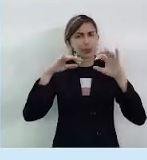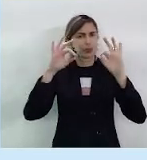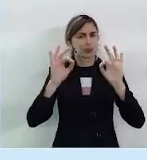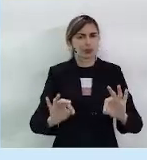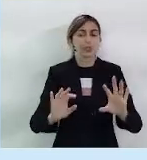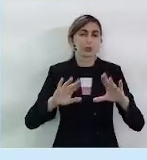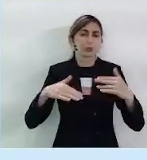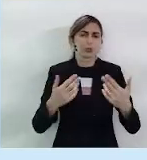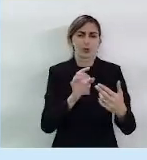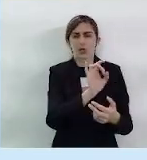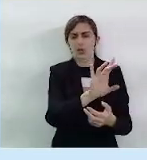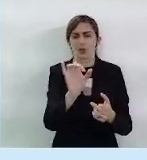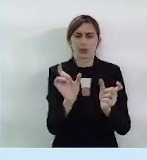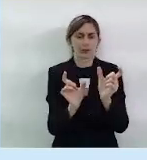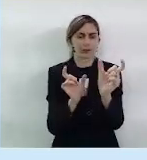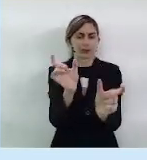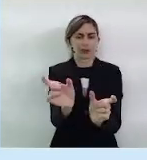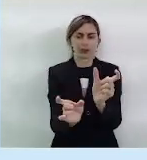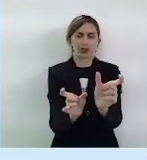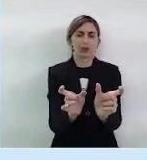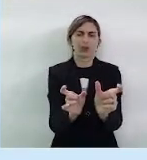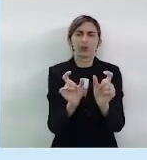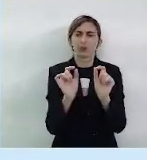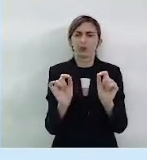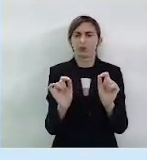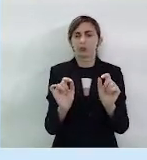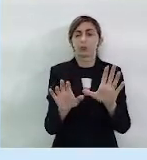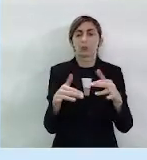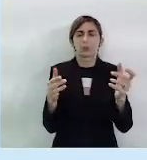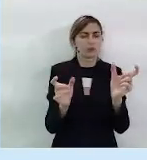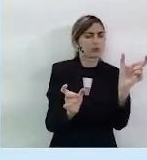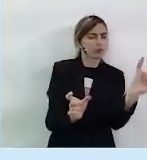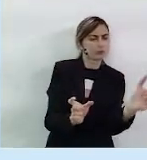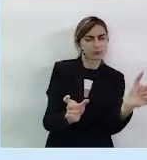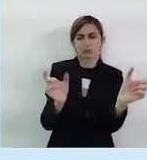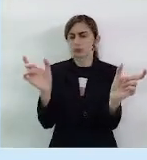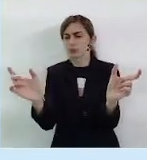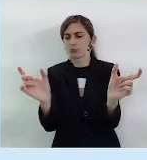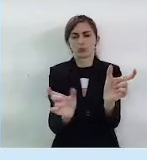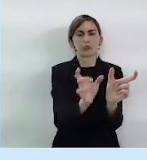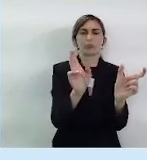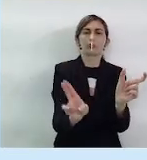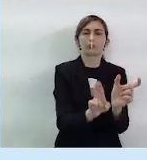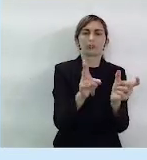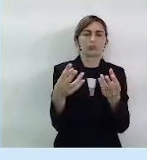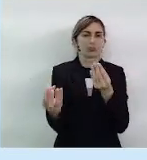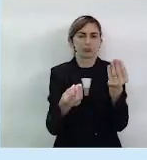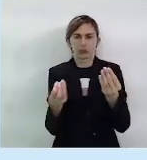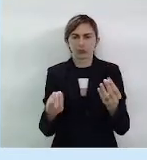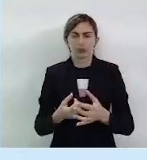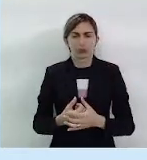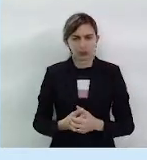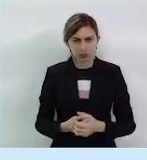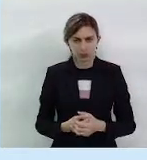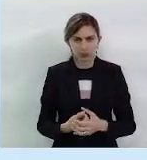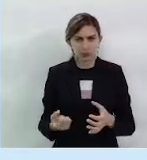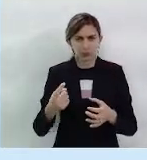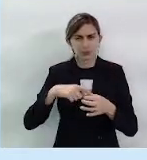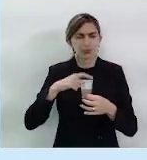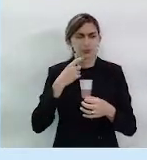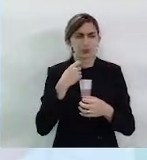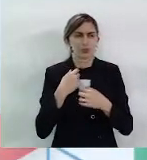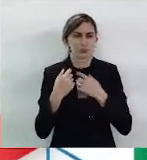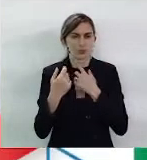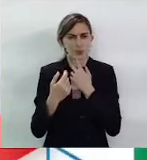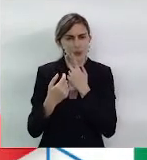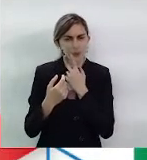qual é a função de cada palavra, quando, onde utilizá-las. Volta para o slide que eu estava